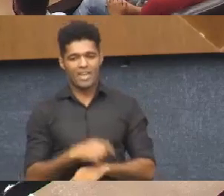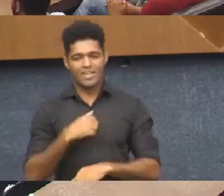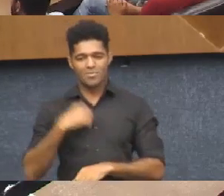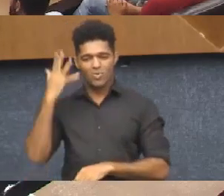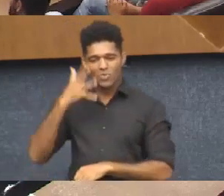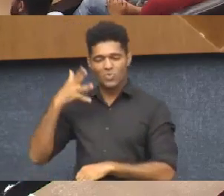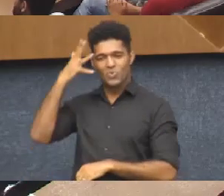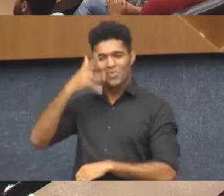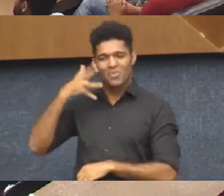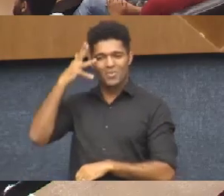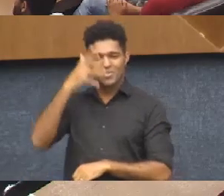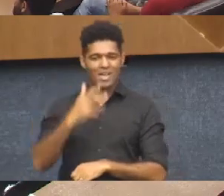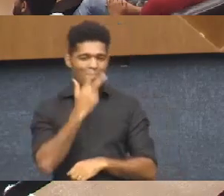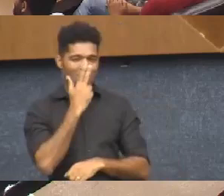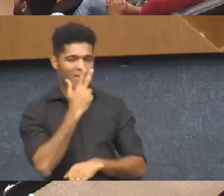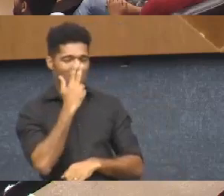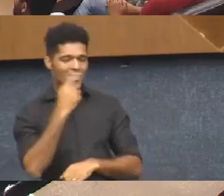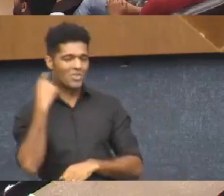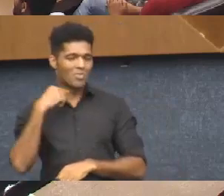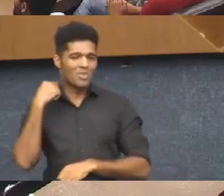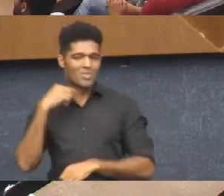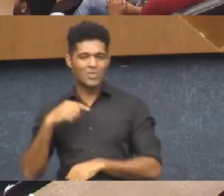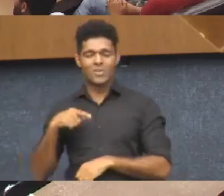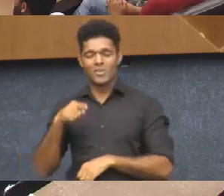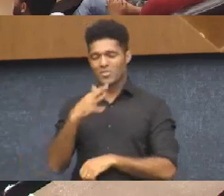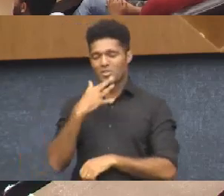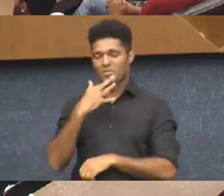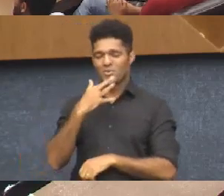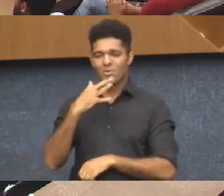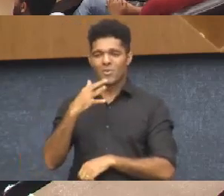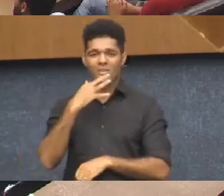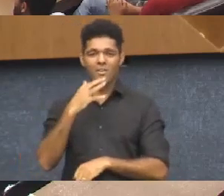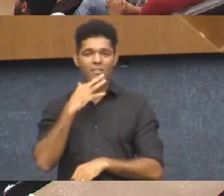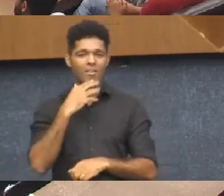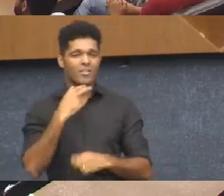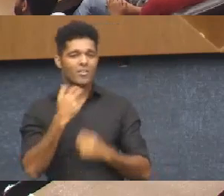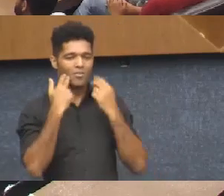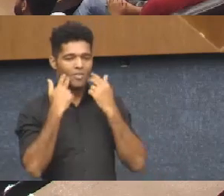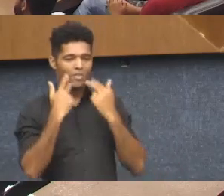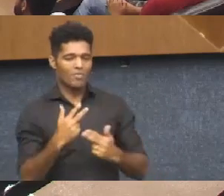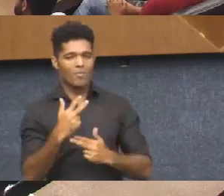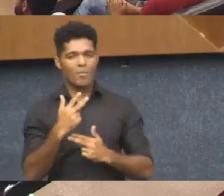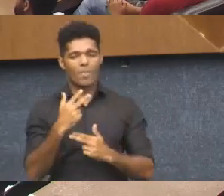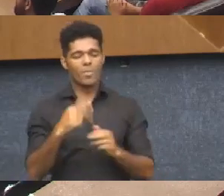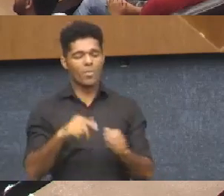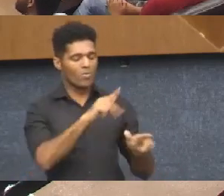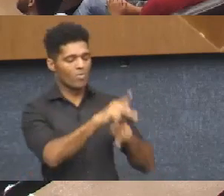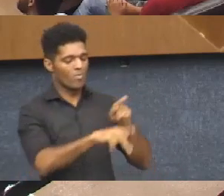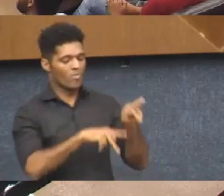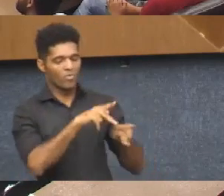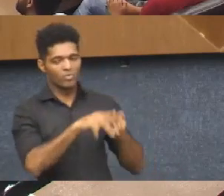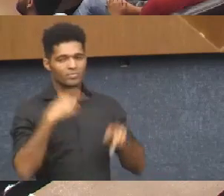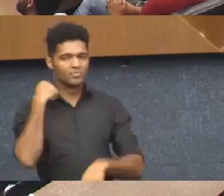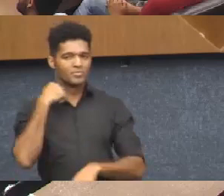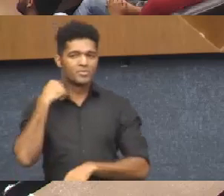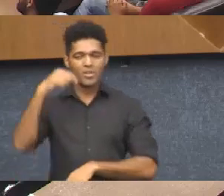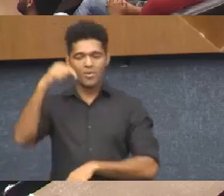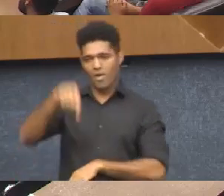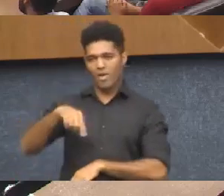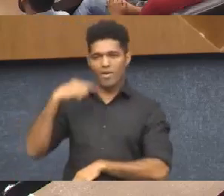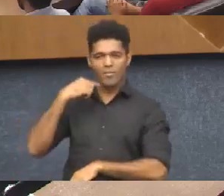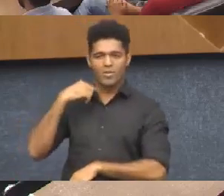discurso está desse jeitinho, porque sei que você sabe como ninguém o dialeto mineiro. Aqui em Minas, a gente